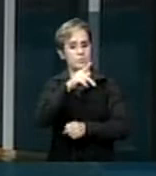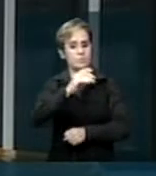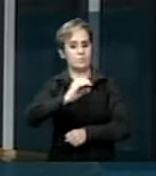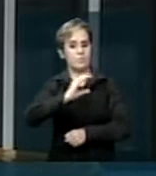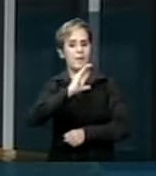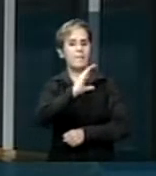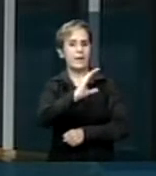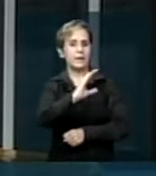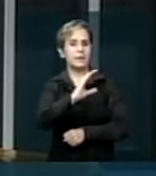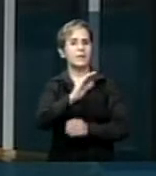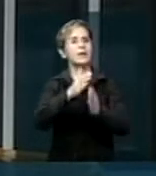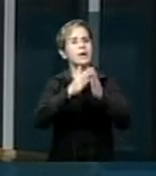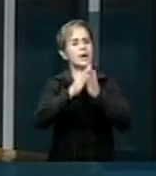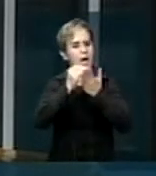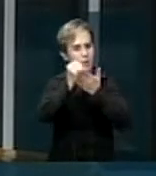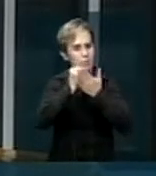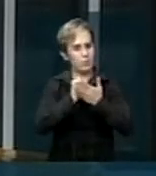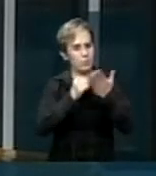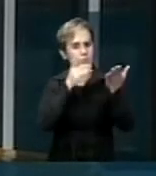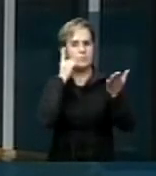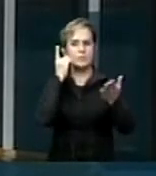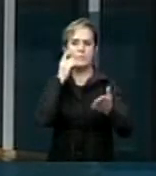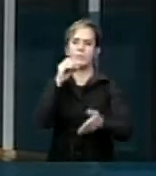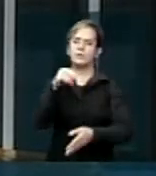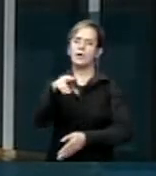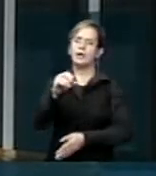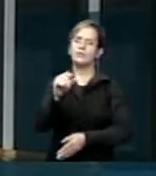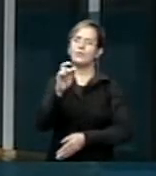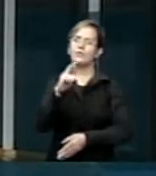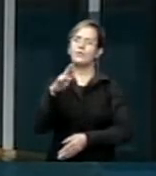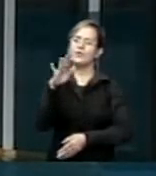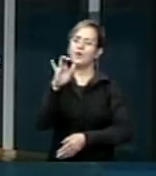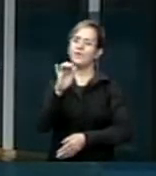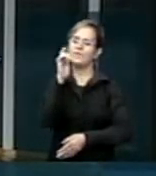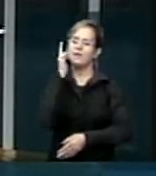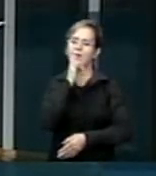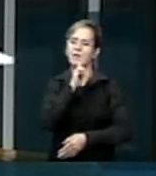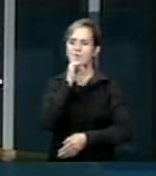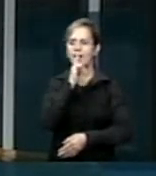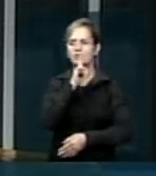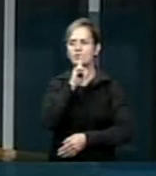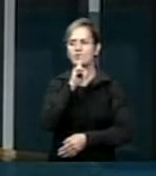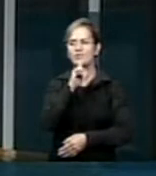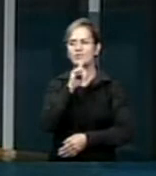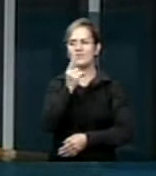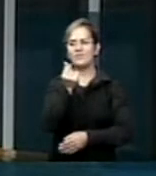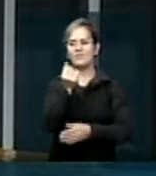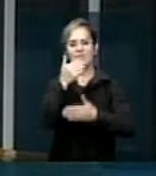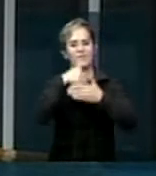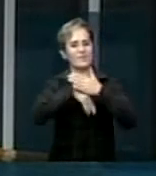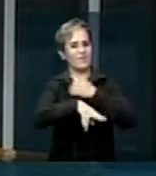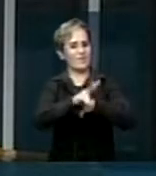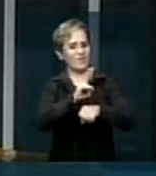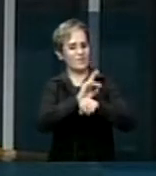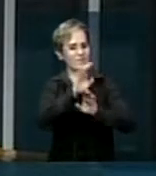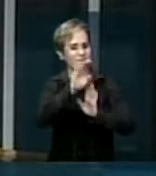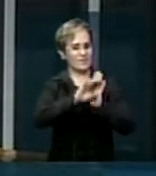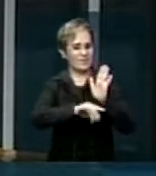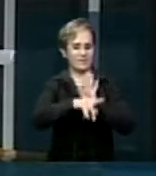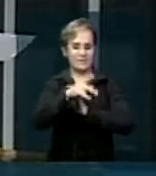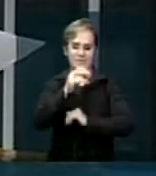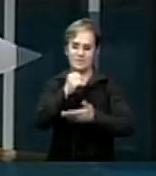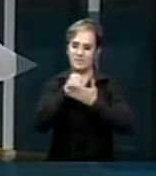do deputado Onofre Santo Agostinho para que haja um fundo constitucional do entorno. Porque a